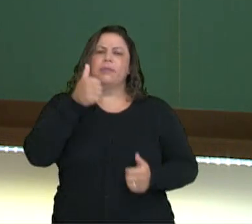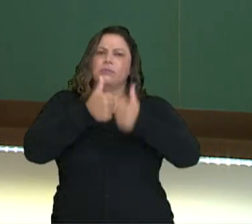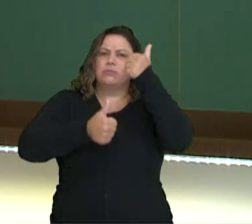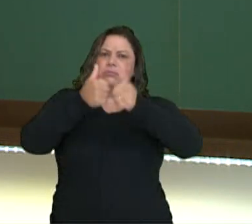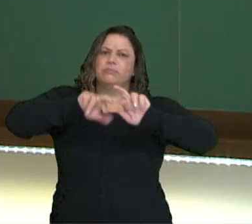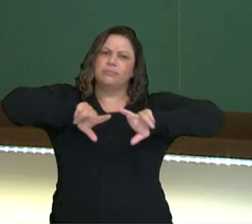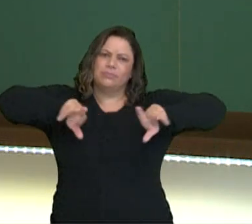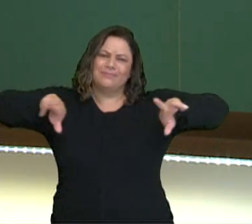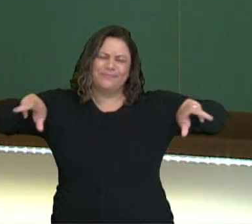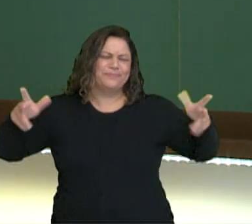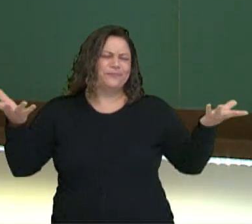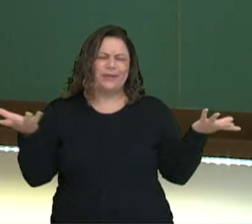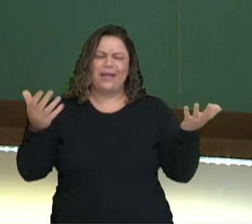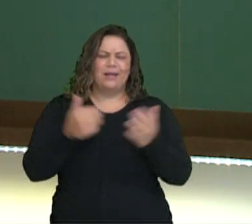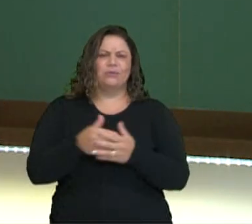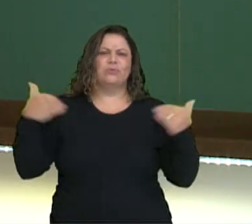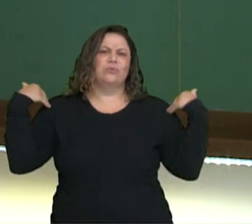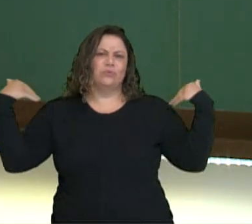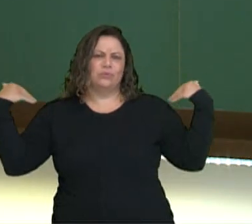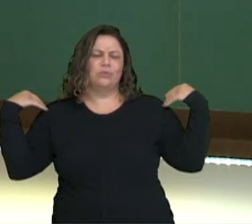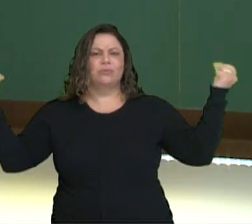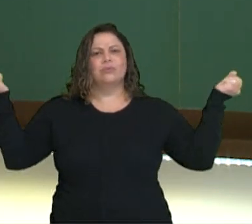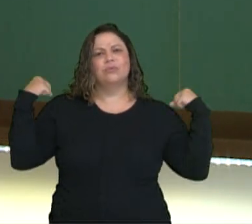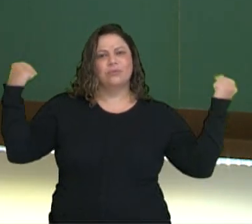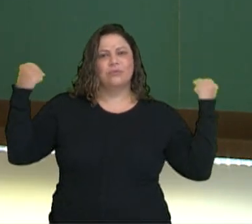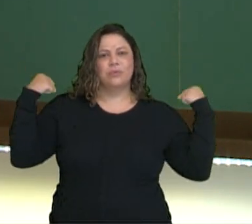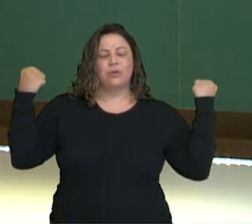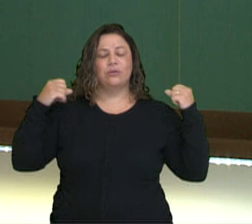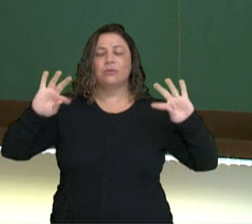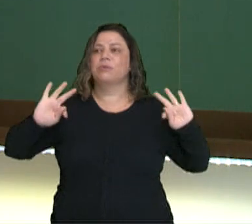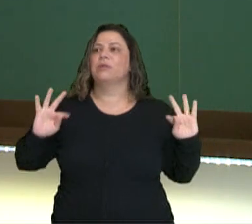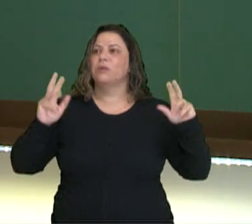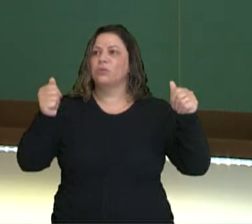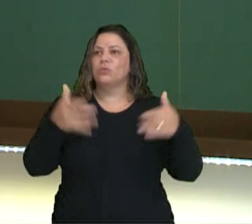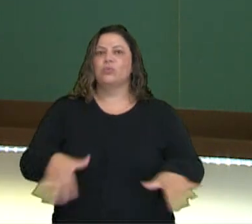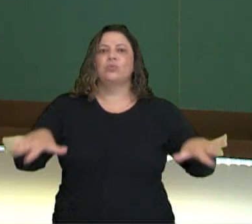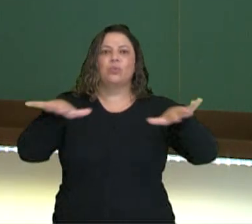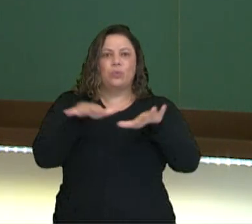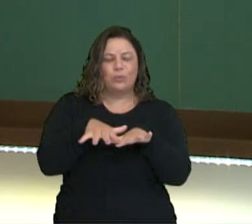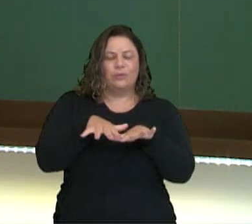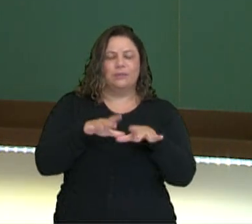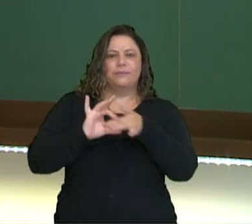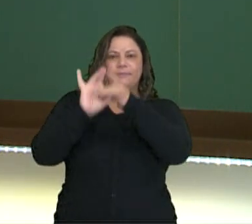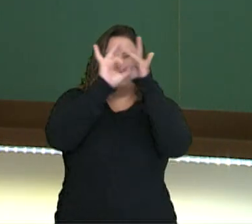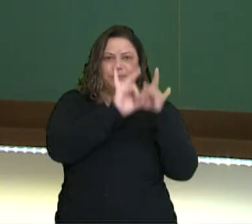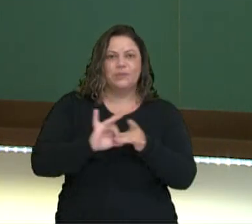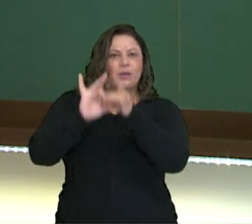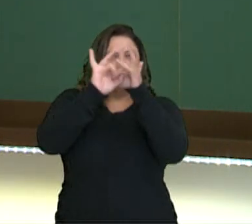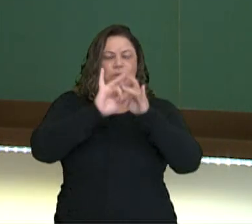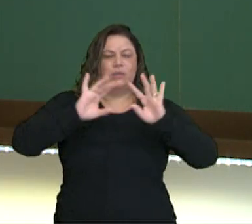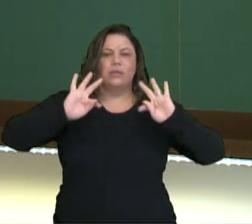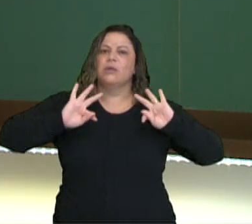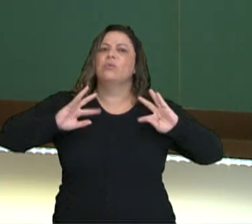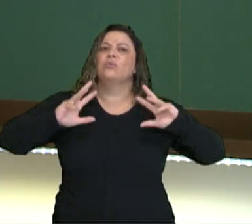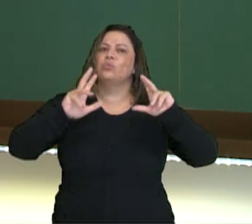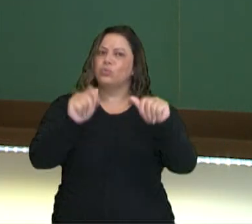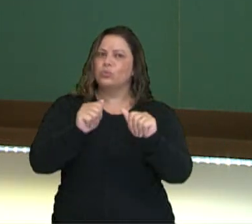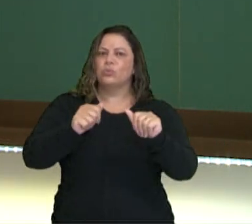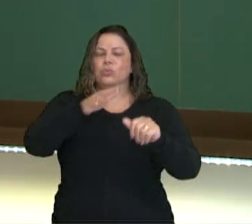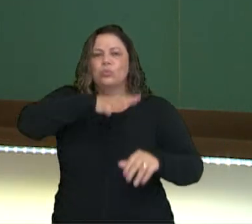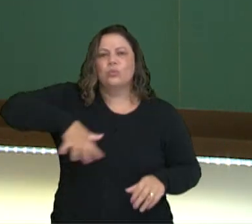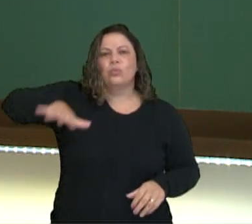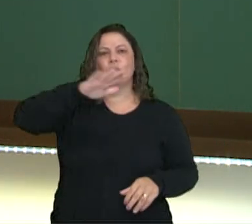todos nós, ela dá essa inclusão, ela tem a união de todos nós,